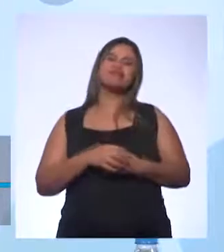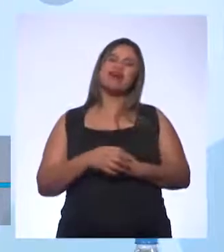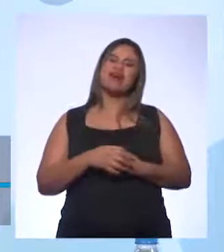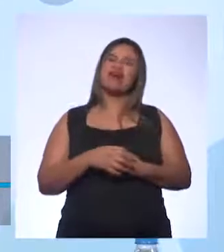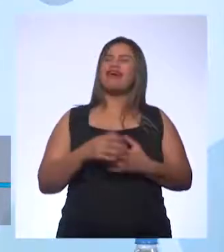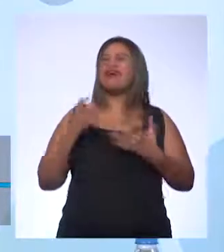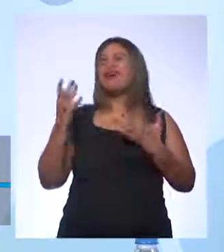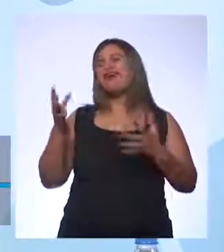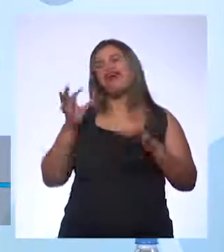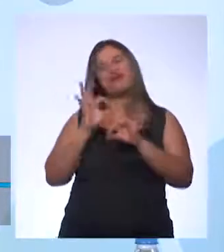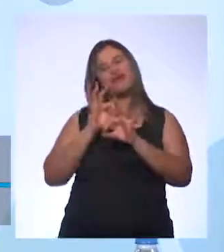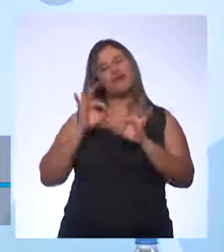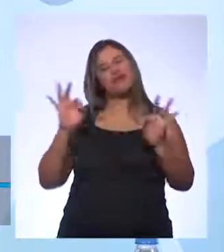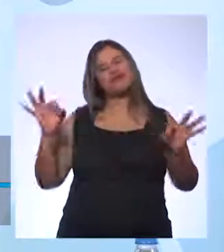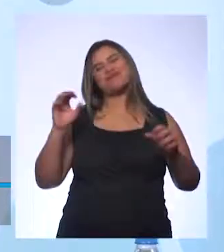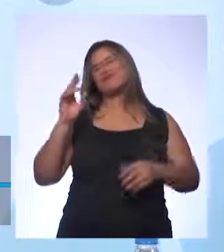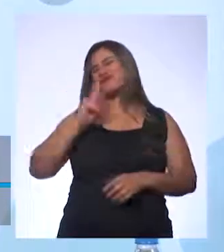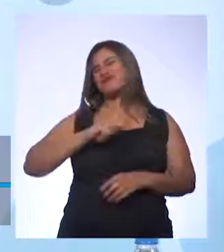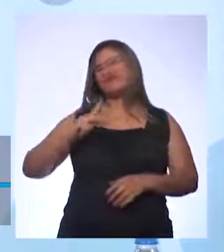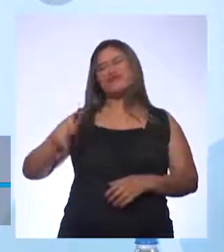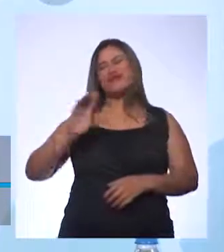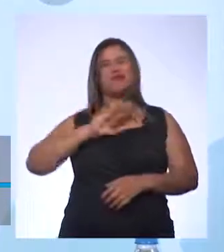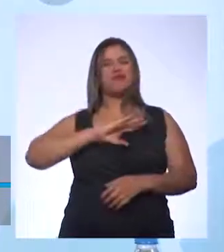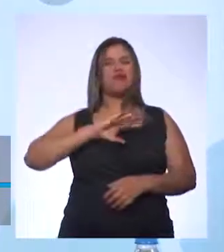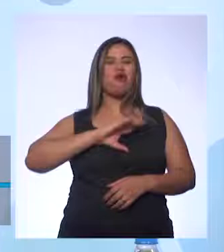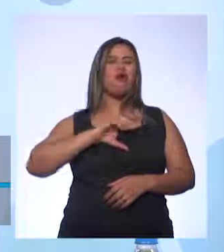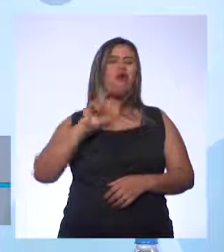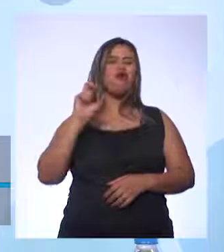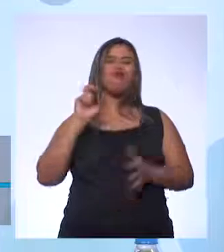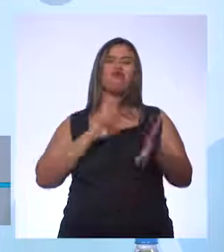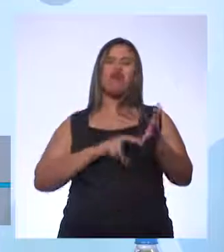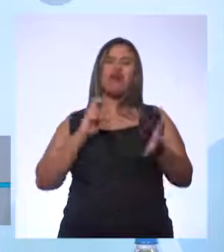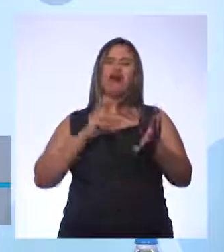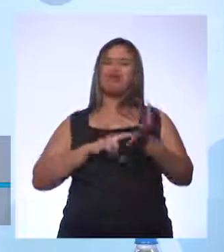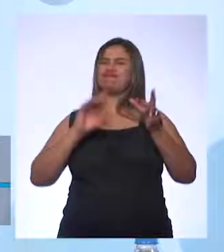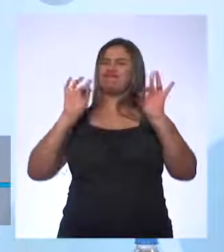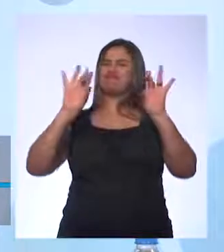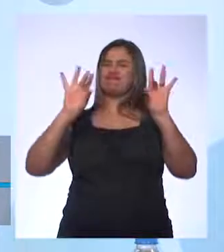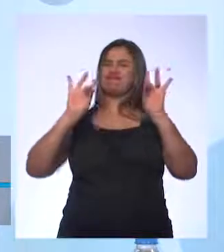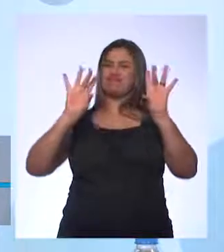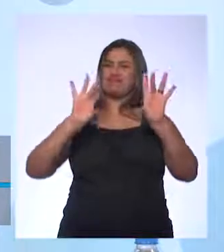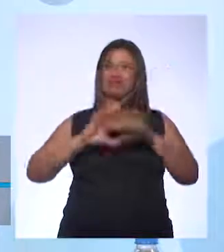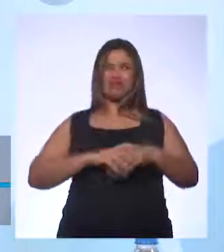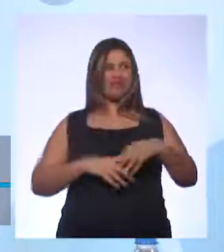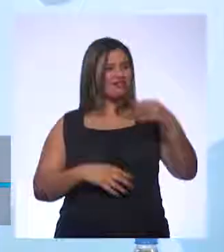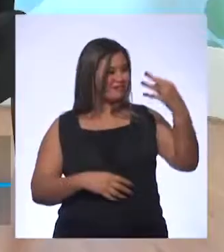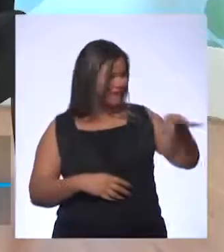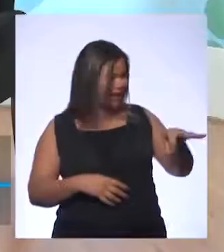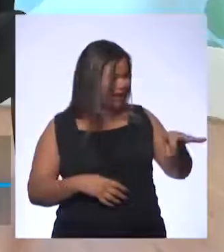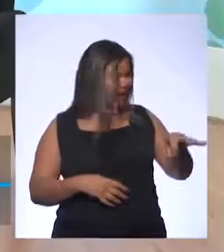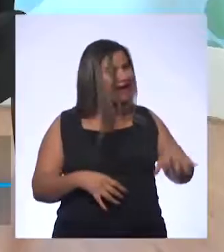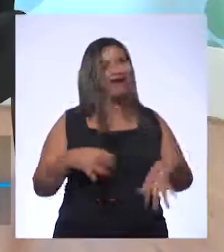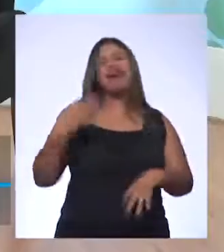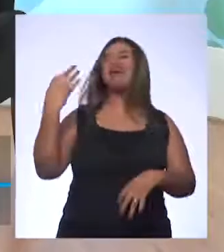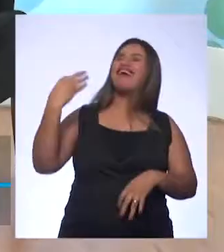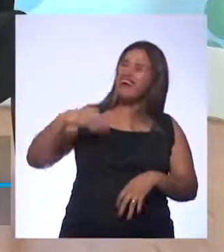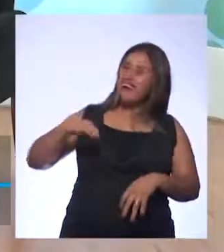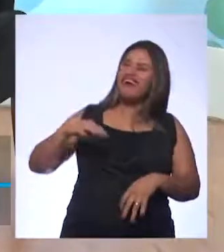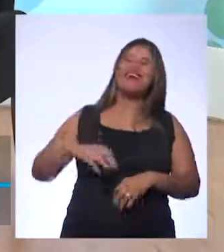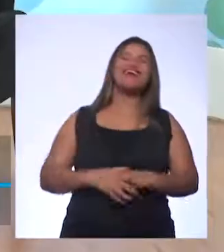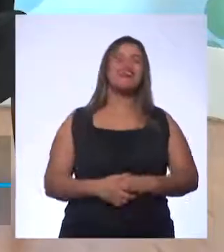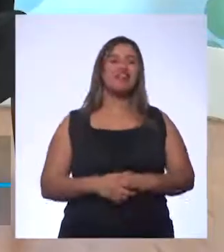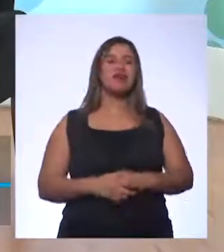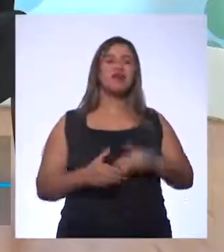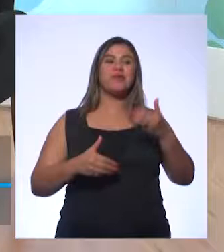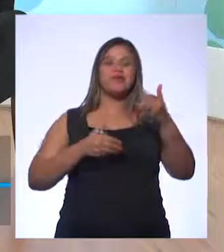bom trazer professor de língua portuguesa, né? Olha que vocabulário. Que isso, minha gente. Sério? Tá Acertei? perfeito, amigo. É isso aí? É por aí. Ah,